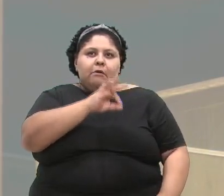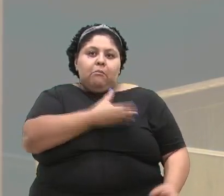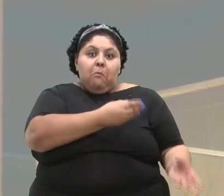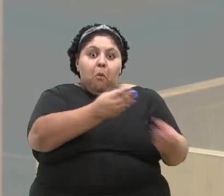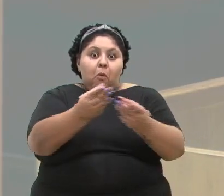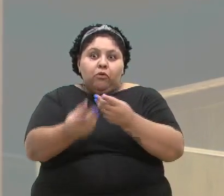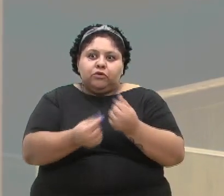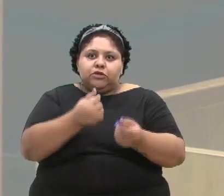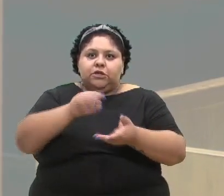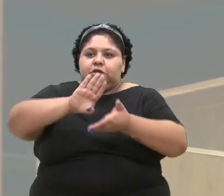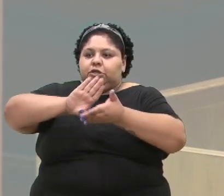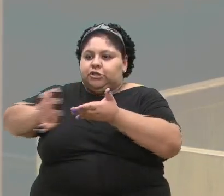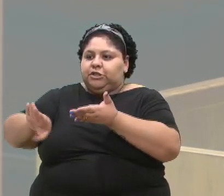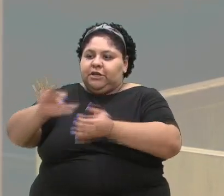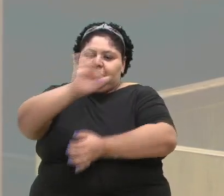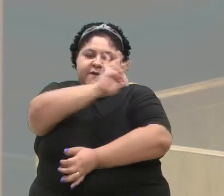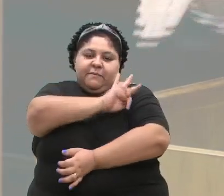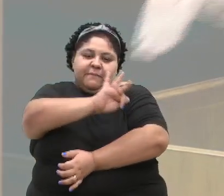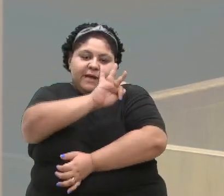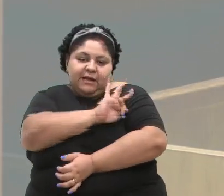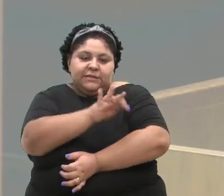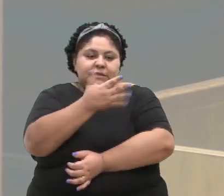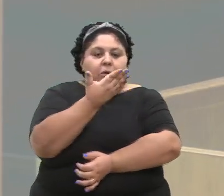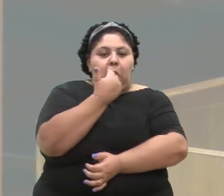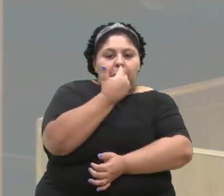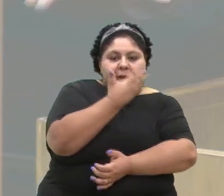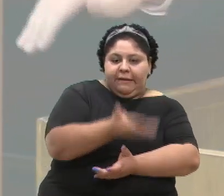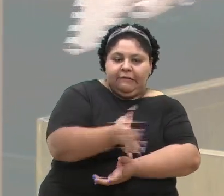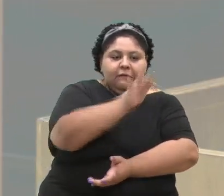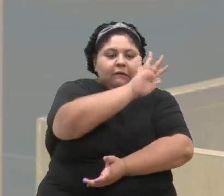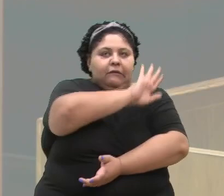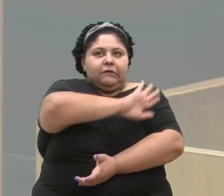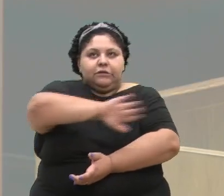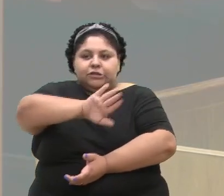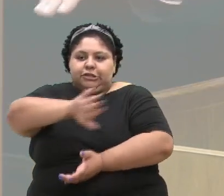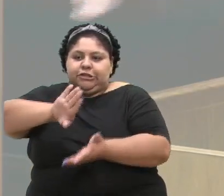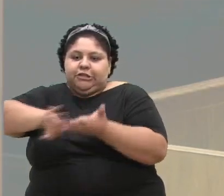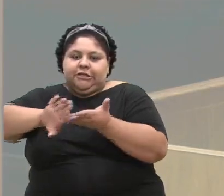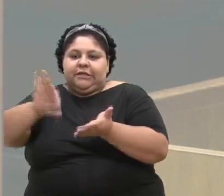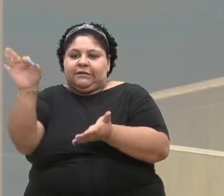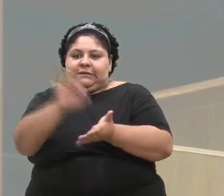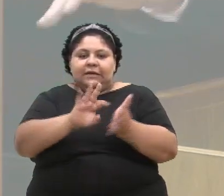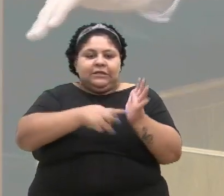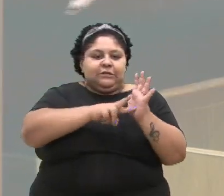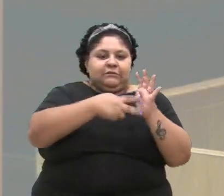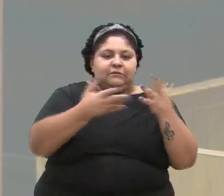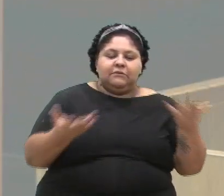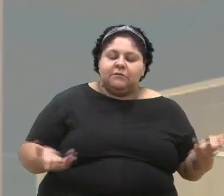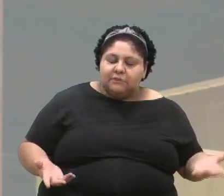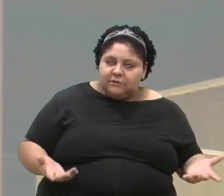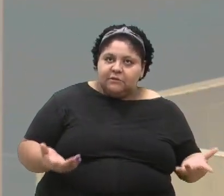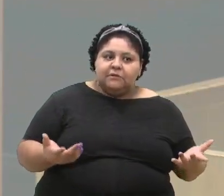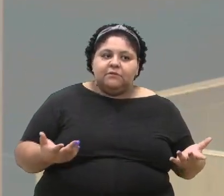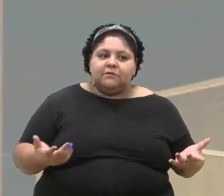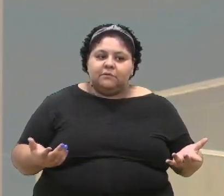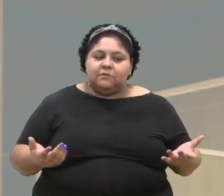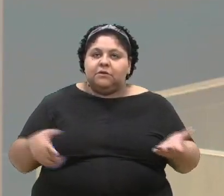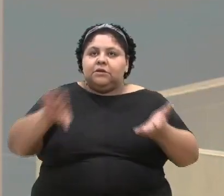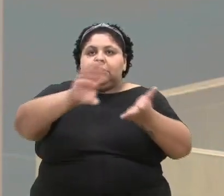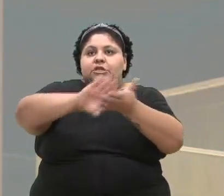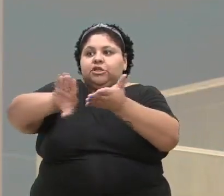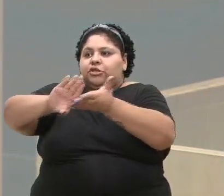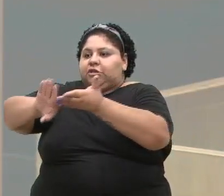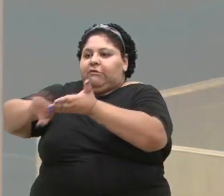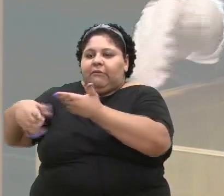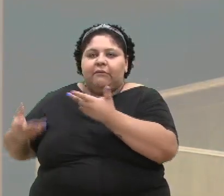farmácia, tira o ticket, tira isso, tira aquilo, tira a taxa do sindicato, tira o INSS, tira o FGTS, tira a tarifa,